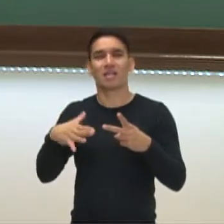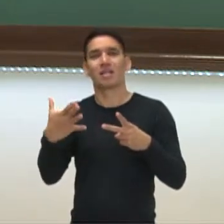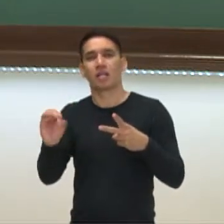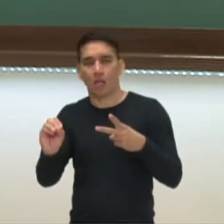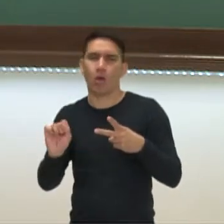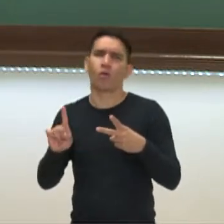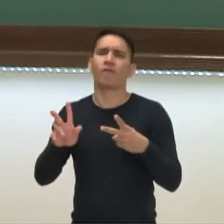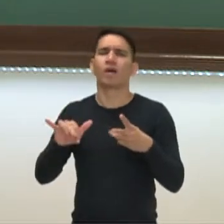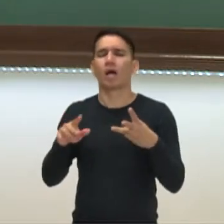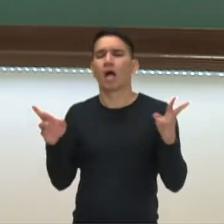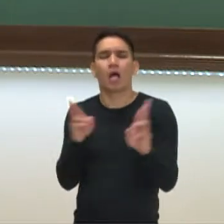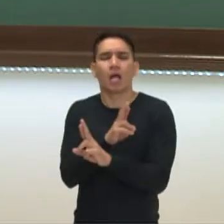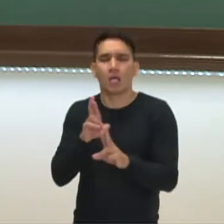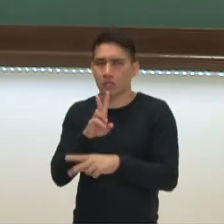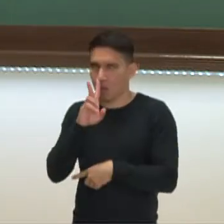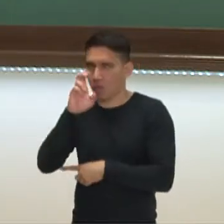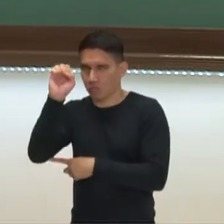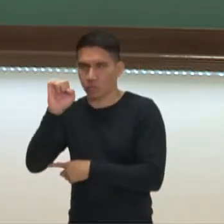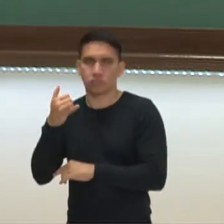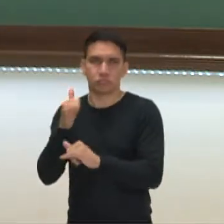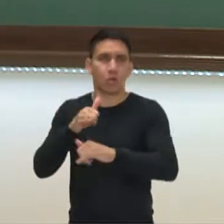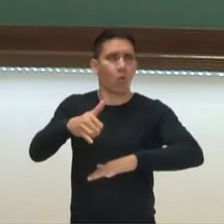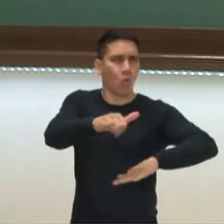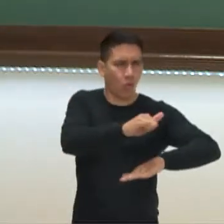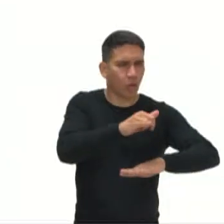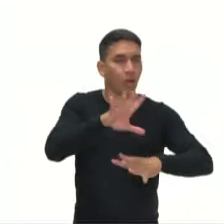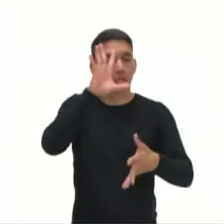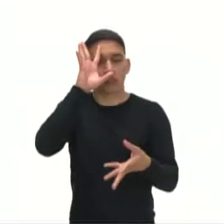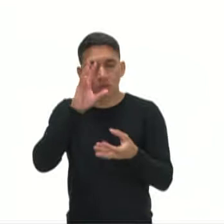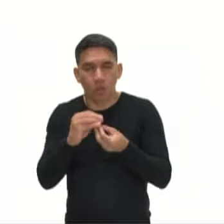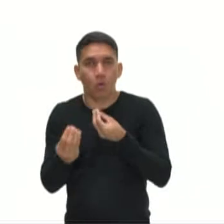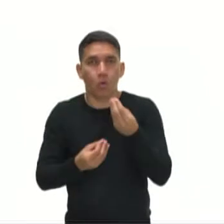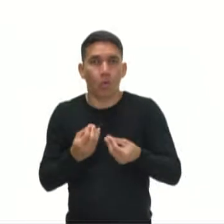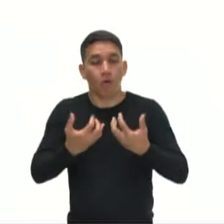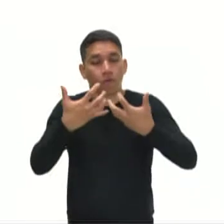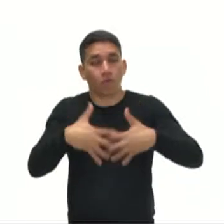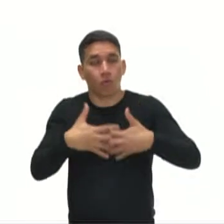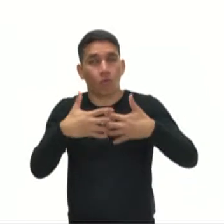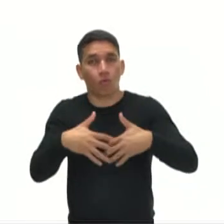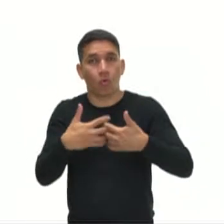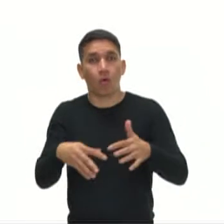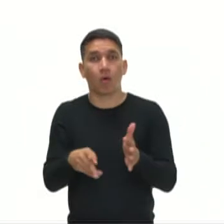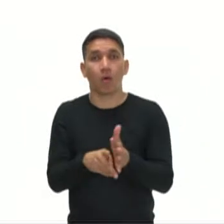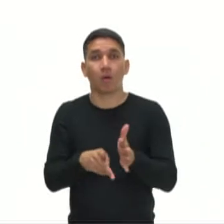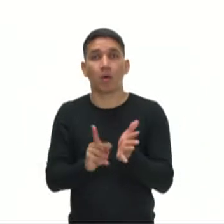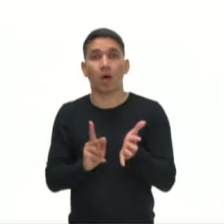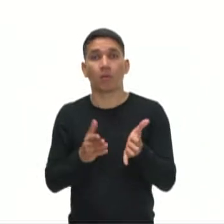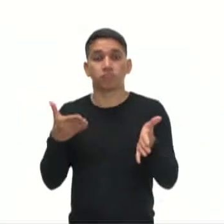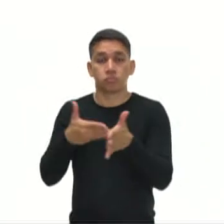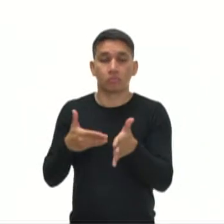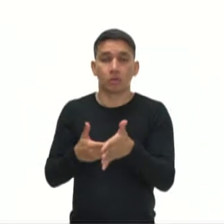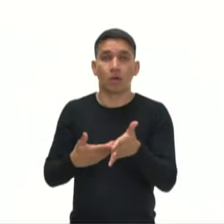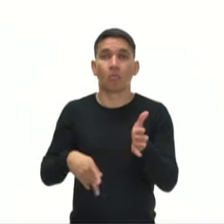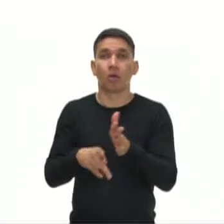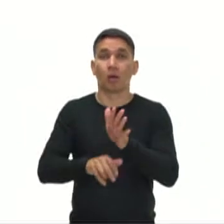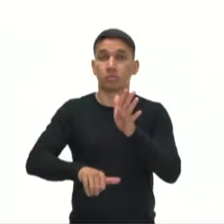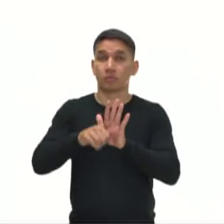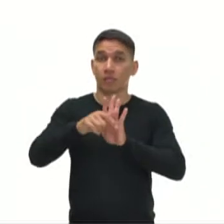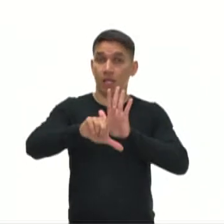a potência. Essa é a ideia. Conhecer o comportamento da resistência elétrica dentro da validade da primeira lei de Ohm.